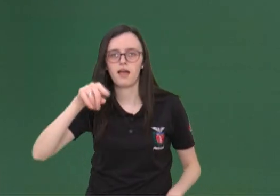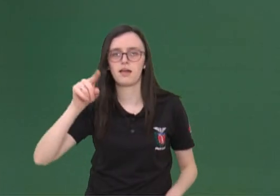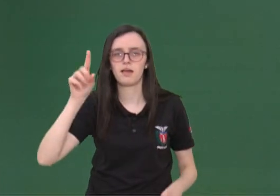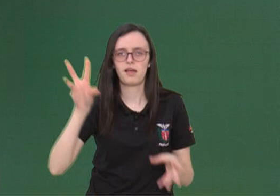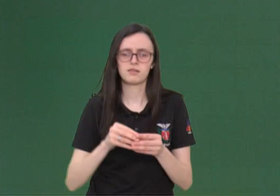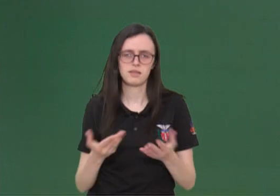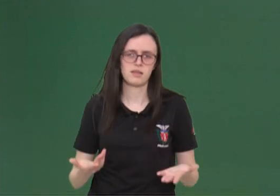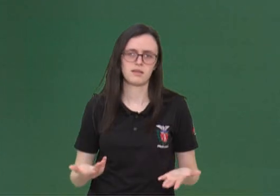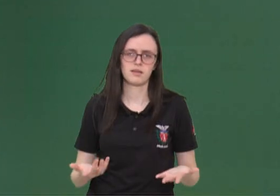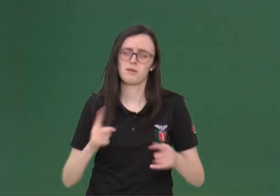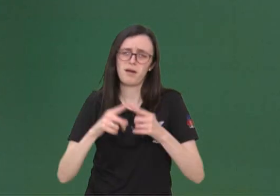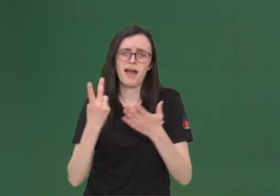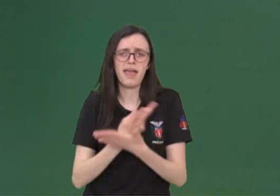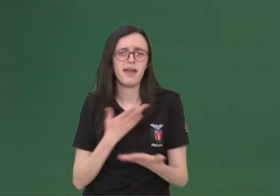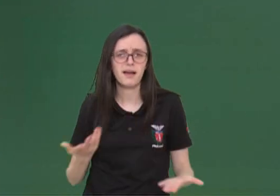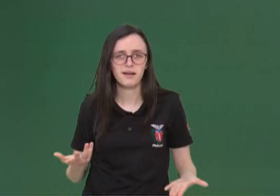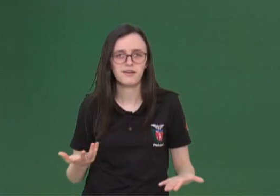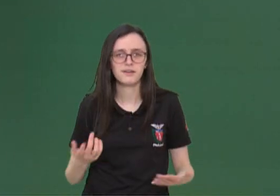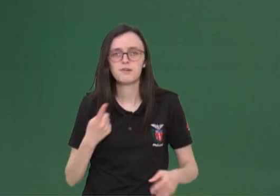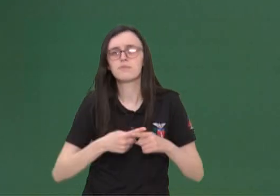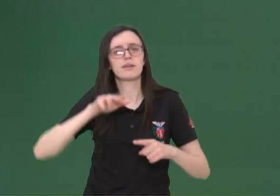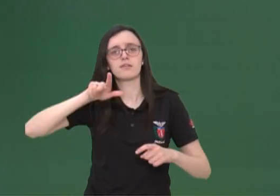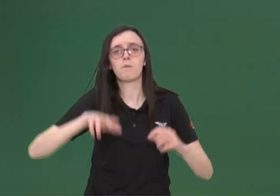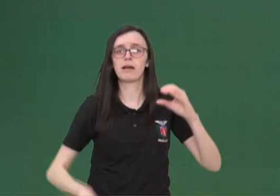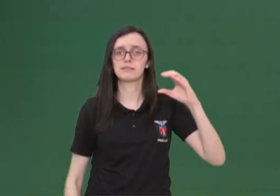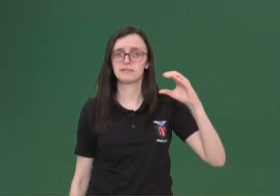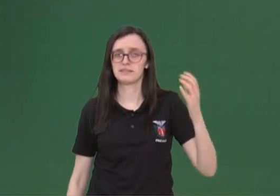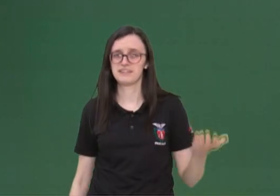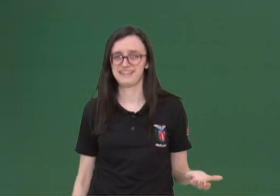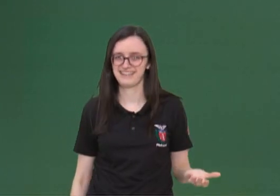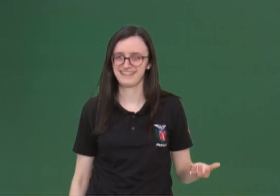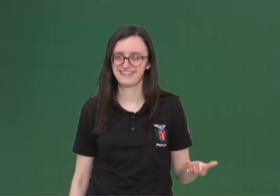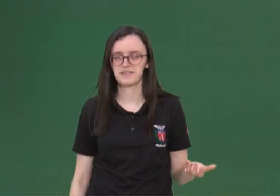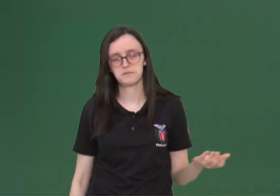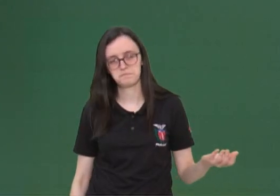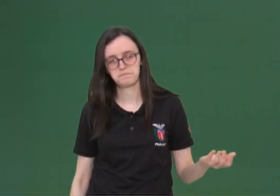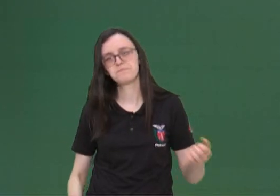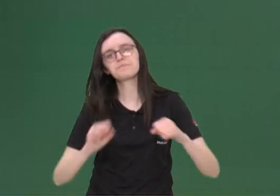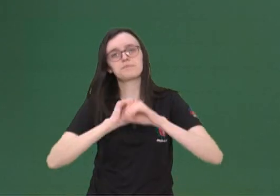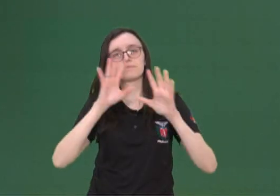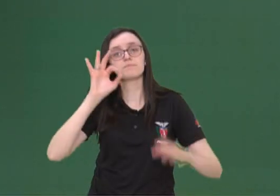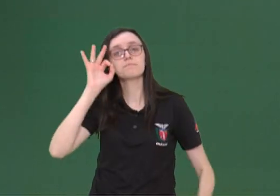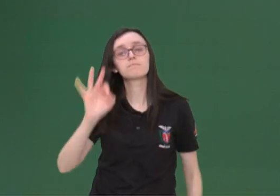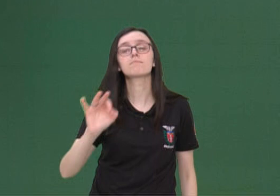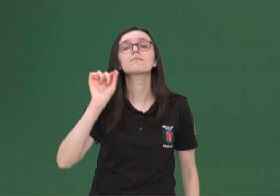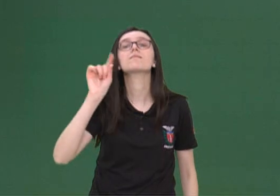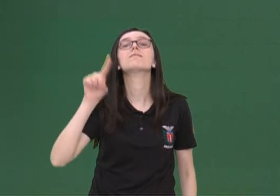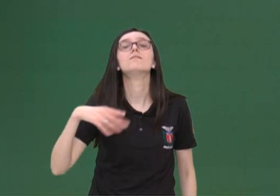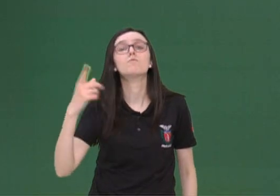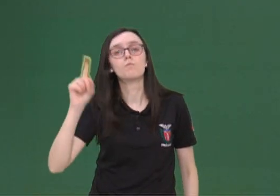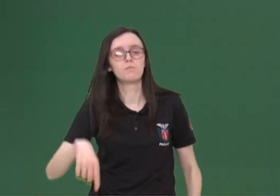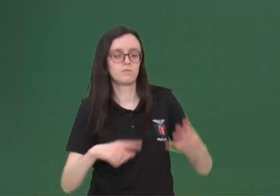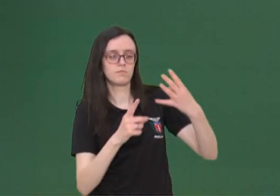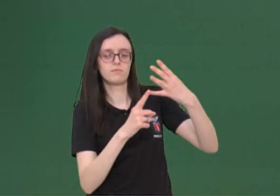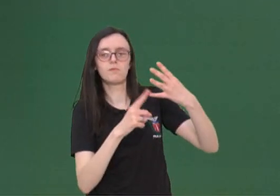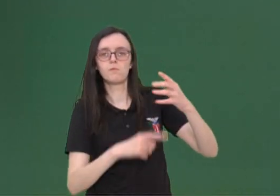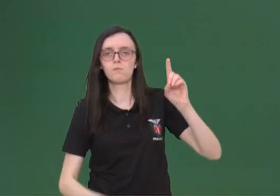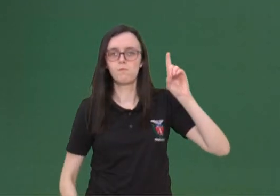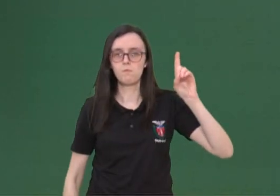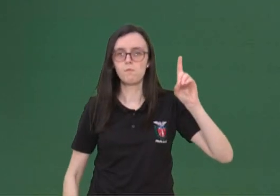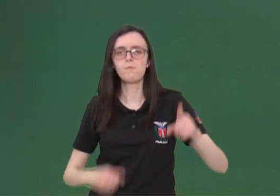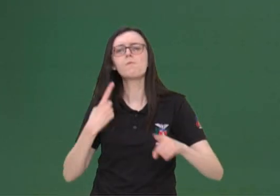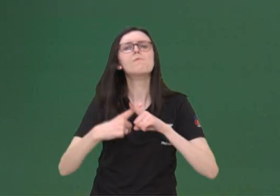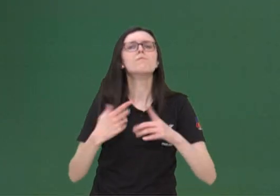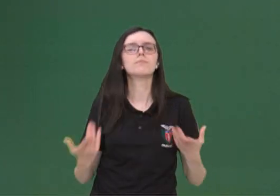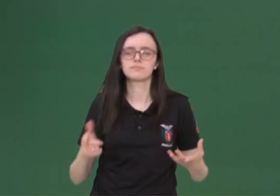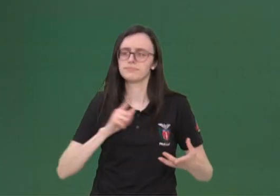certo? Ele erraria se ele marcasse a letra C. Então, claro, a certa é a letra D. Por quê?